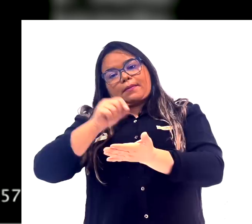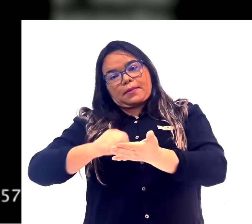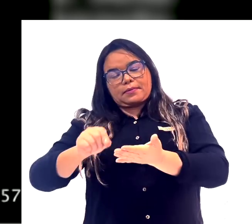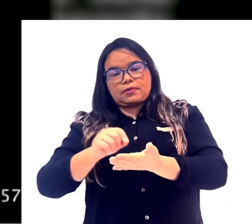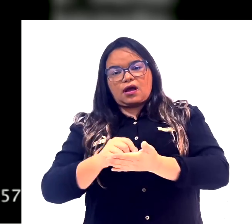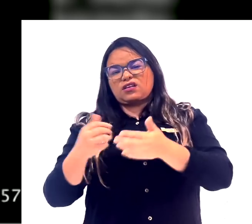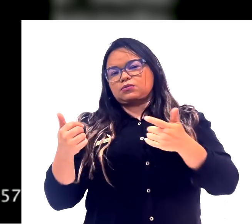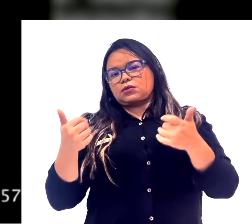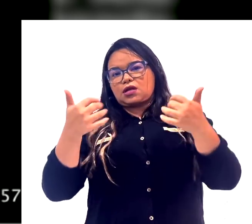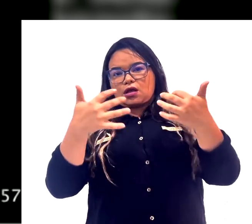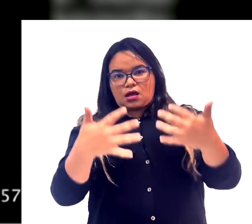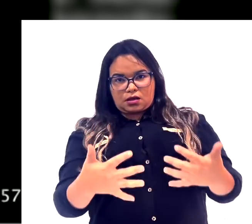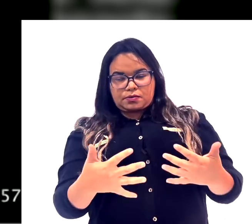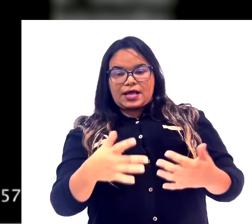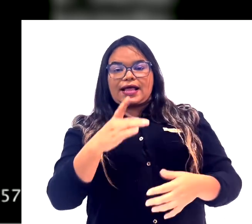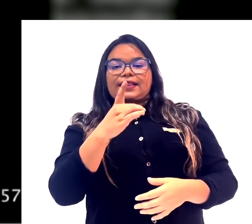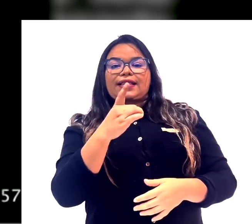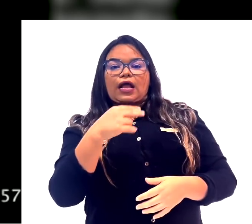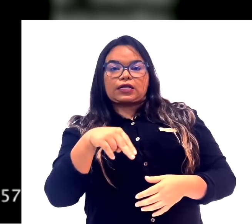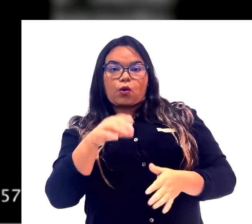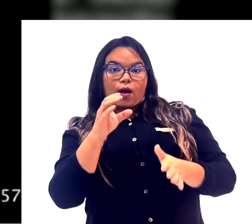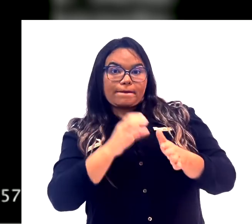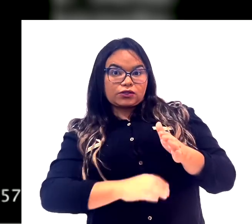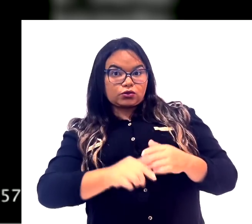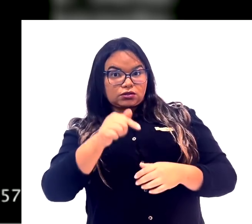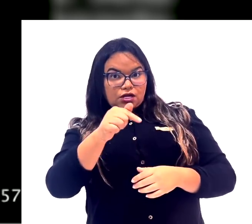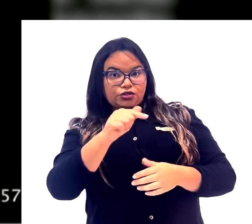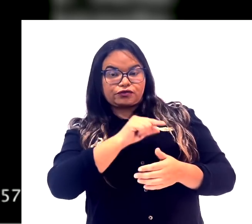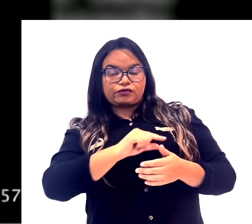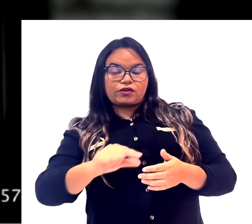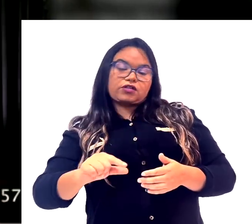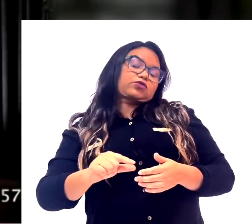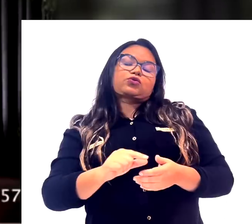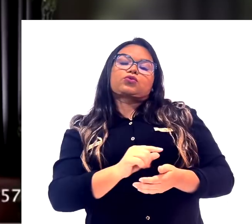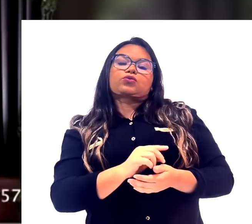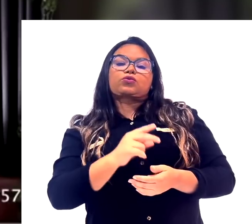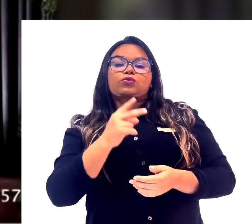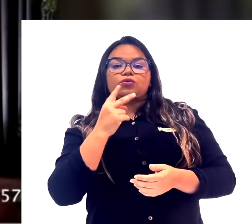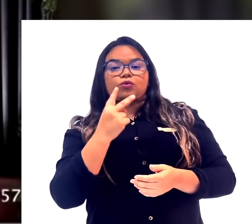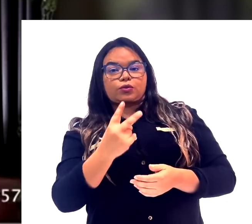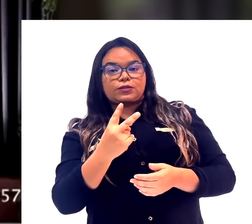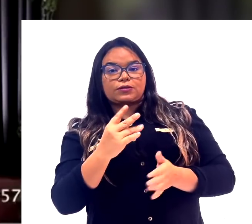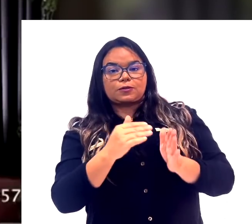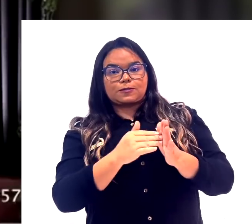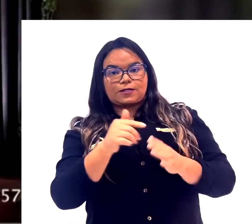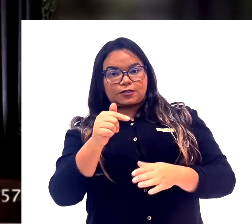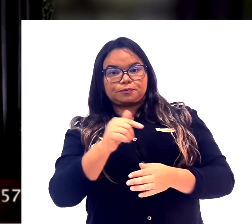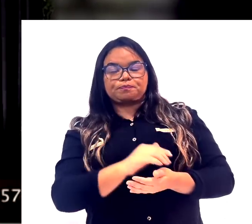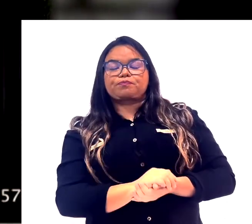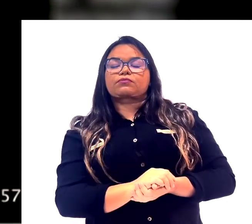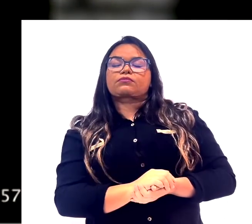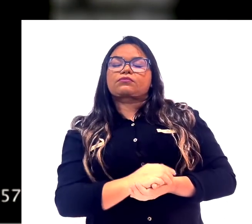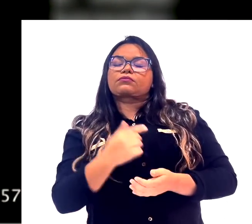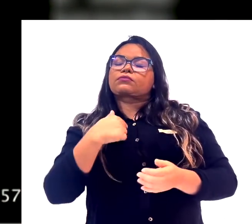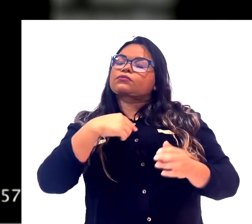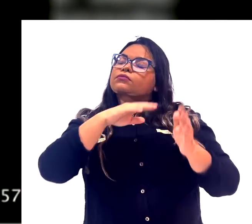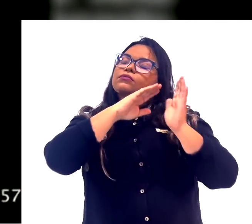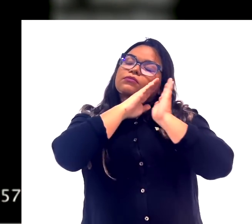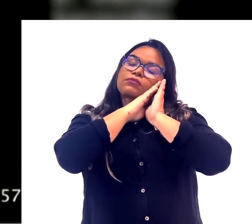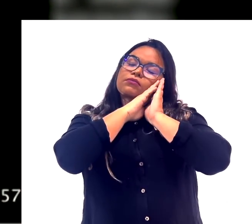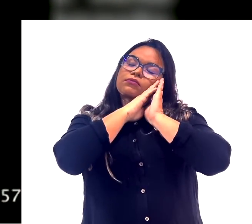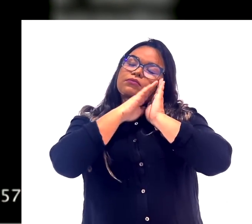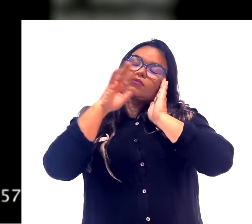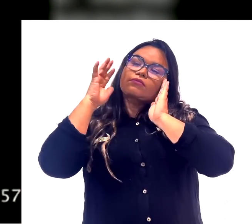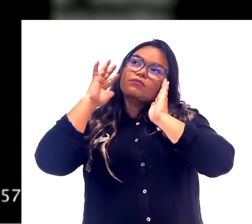explicar, não temos que adivinhar nada sobre isso. Daniel 7, versos 2 e 3. Eu estava olhando na minha visão da noite